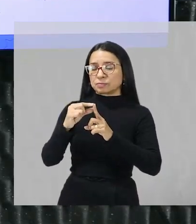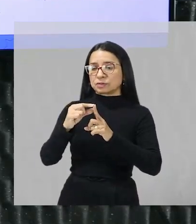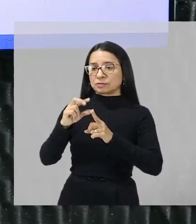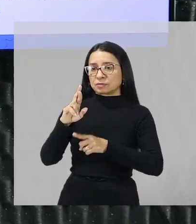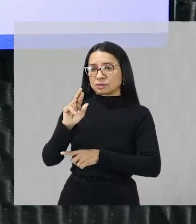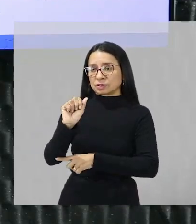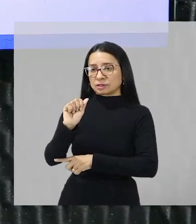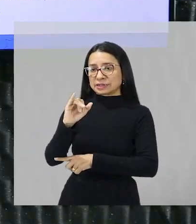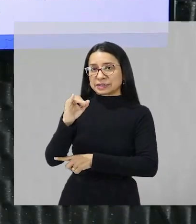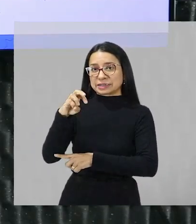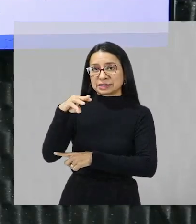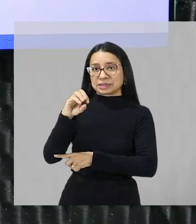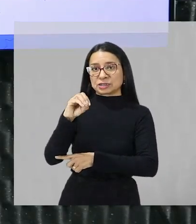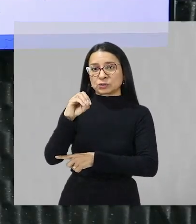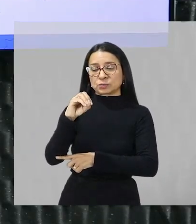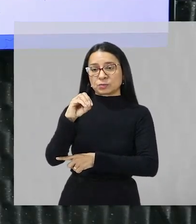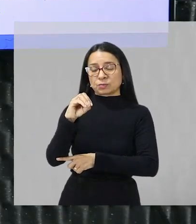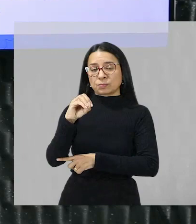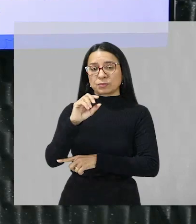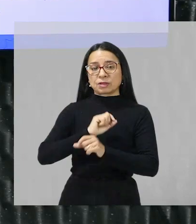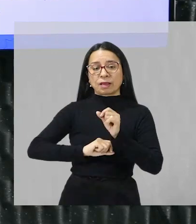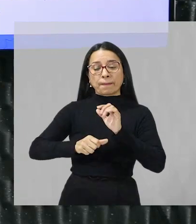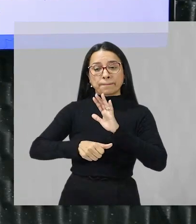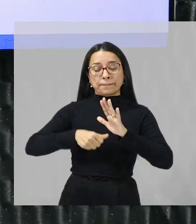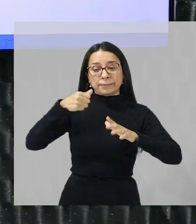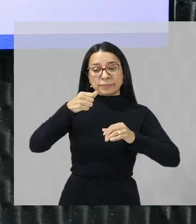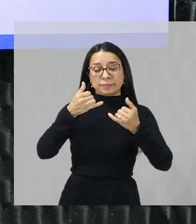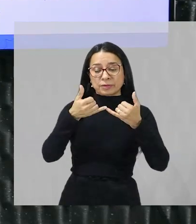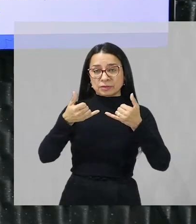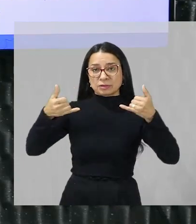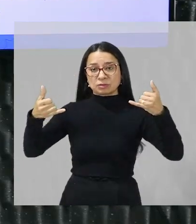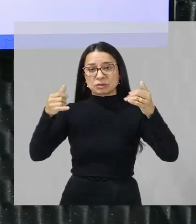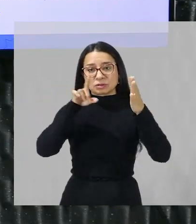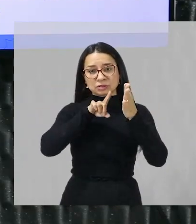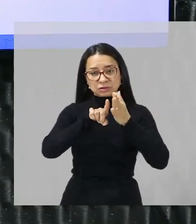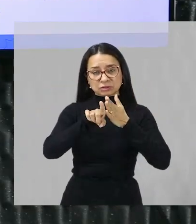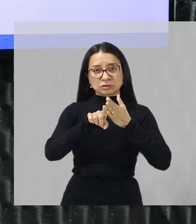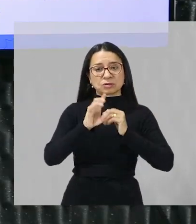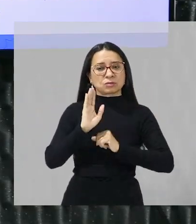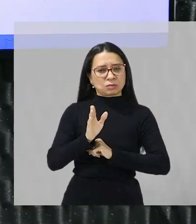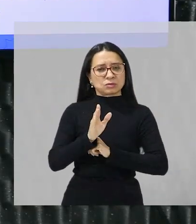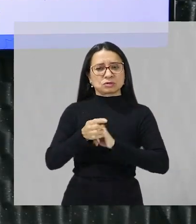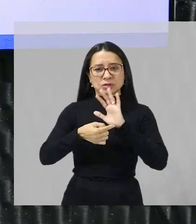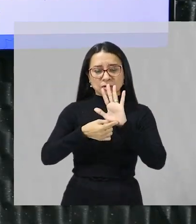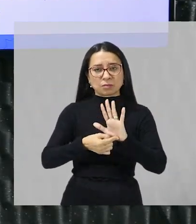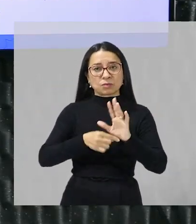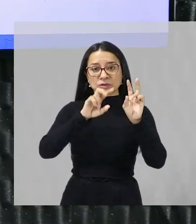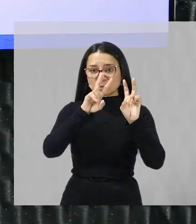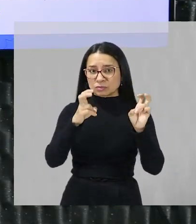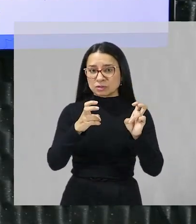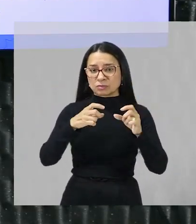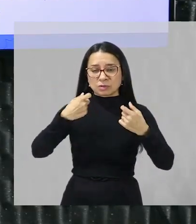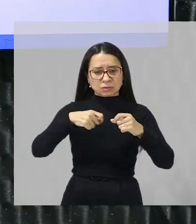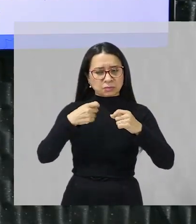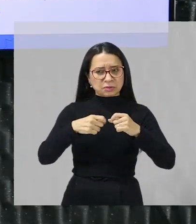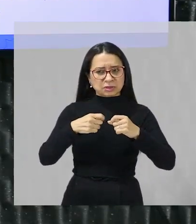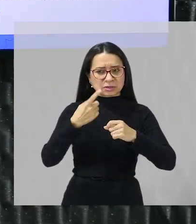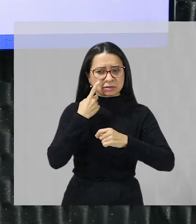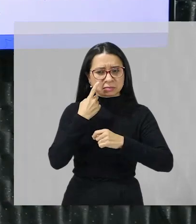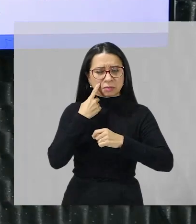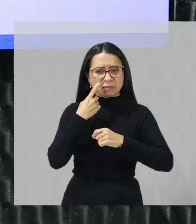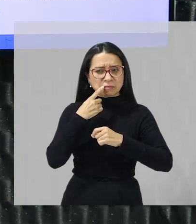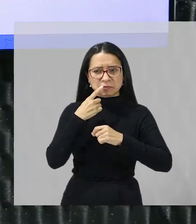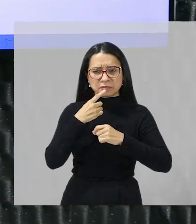assim como a feminilidade, é uma construção histórica e cultural. Você já sabe o que tem que grifar. Você